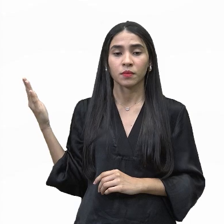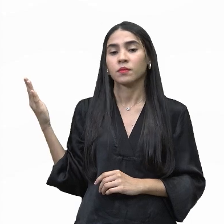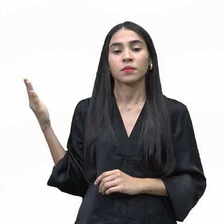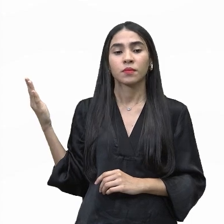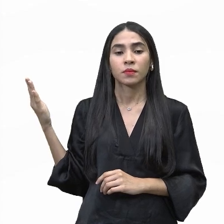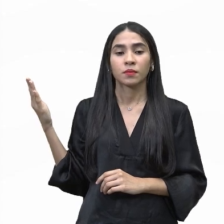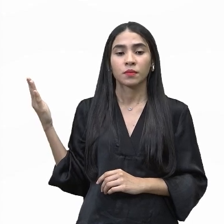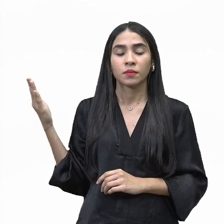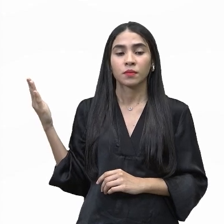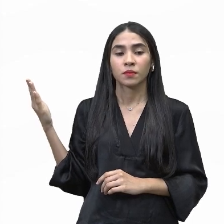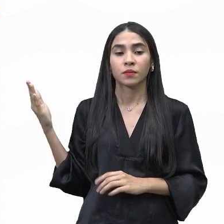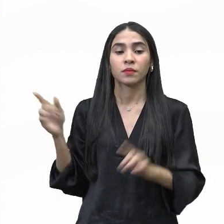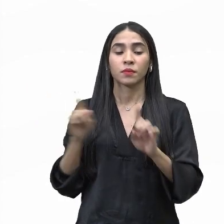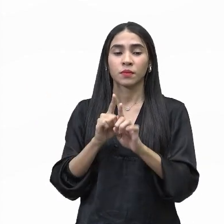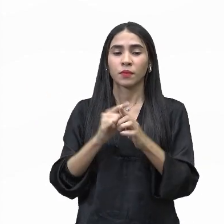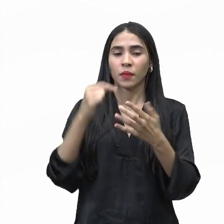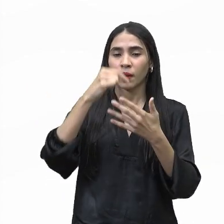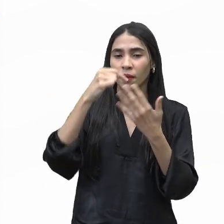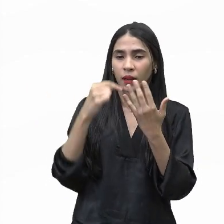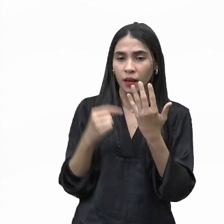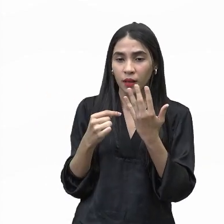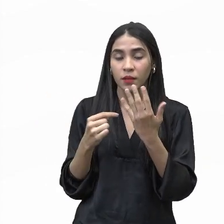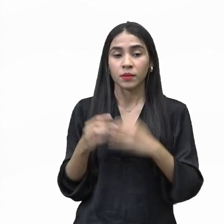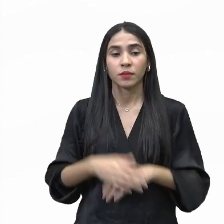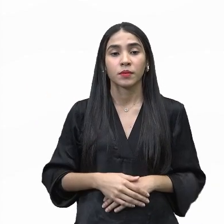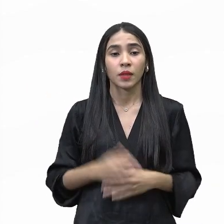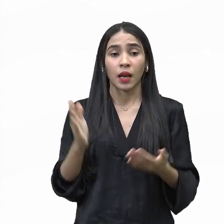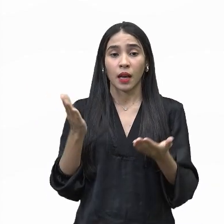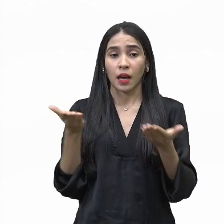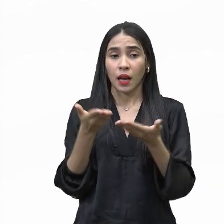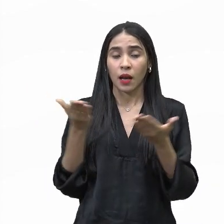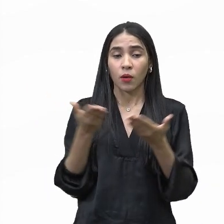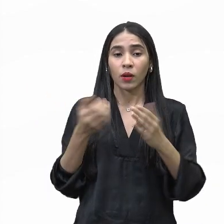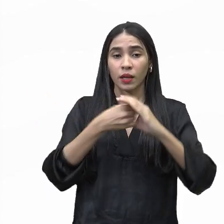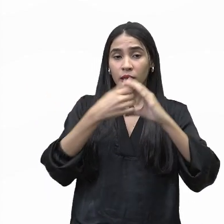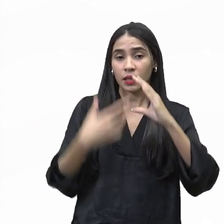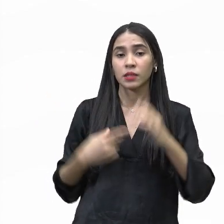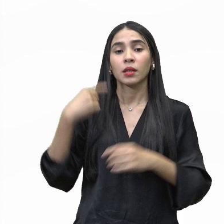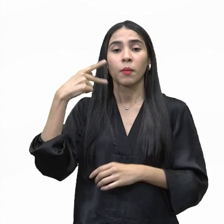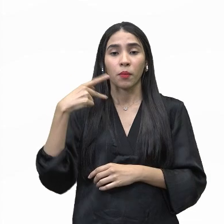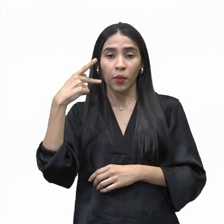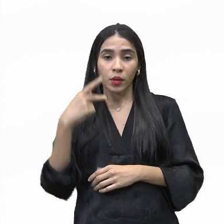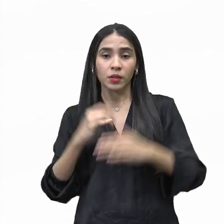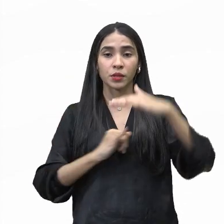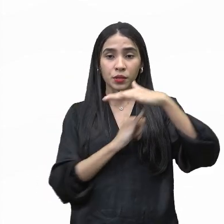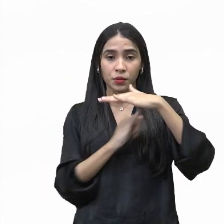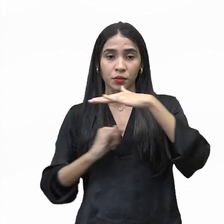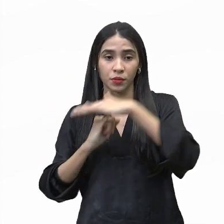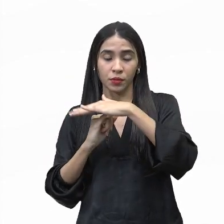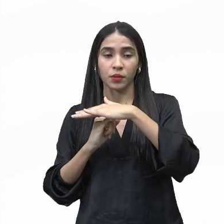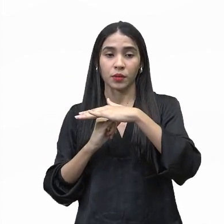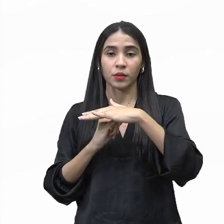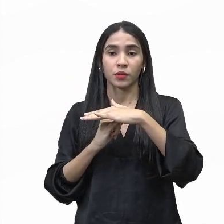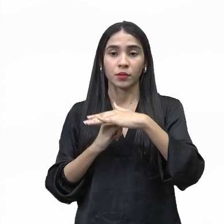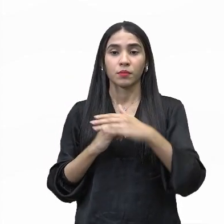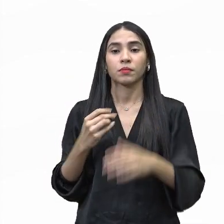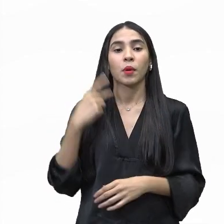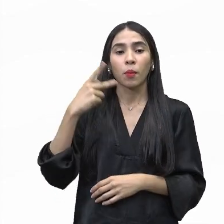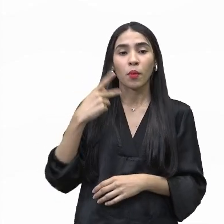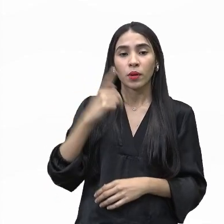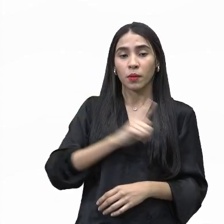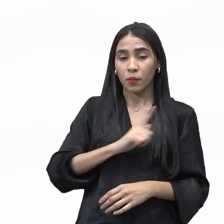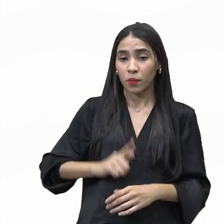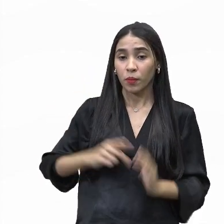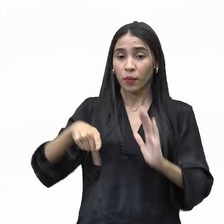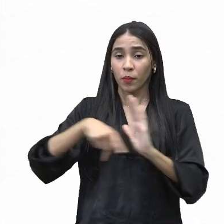Zona Franca, e etc. E depois nós vamos ver agora aspectos políticos e institucionais, as políticas públicas